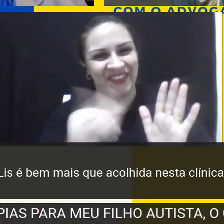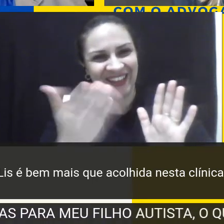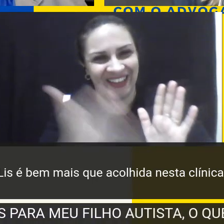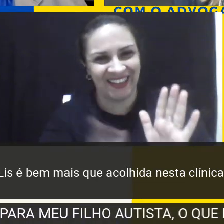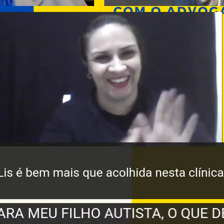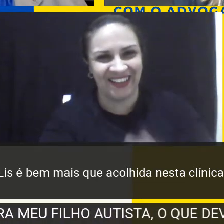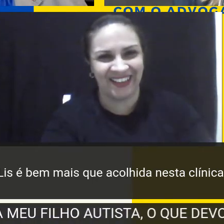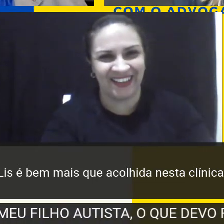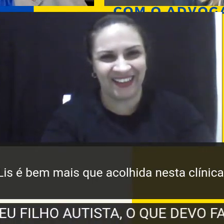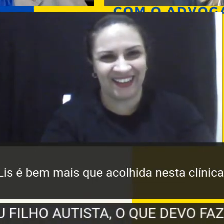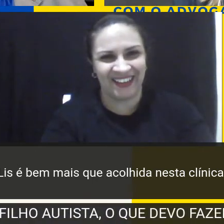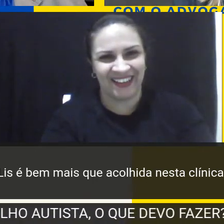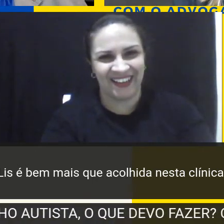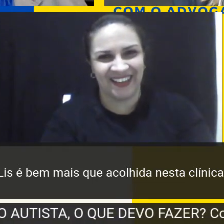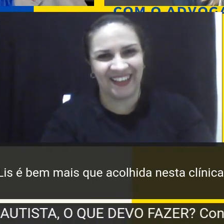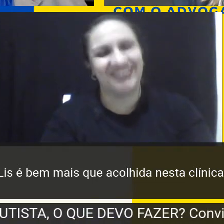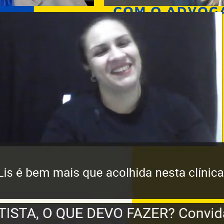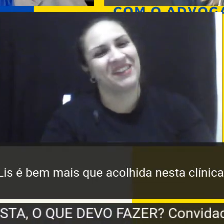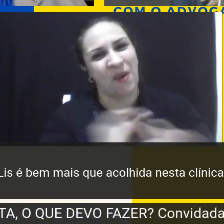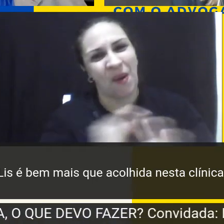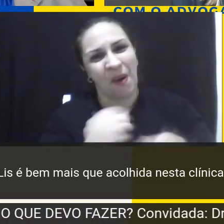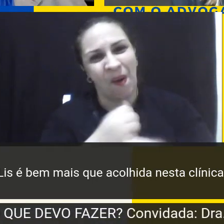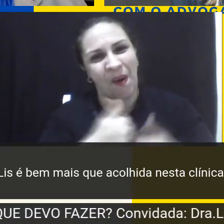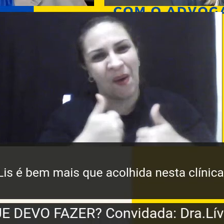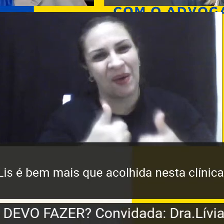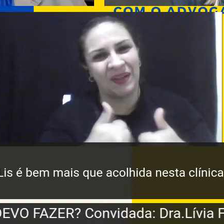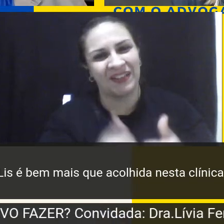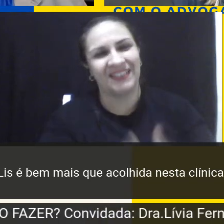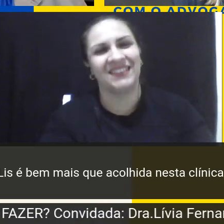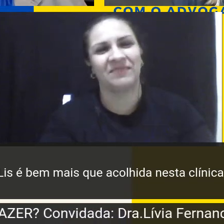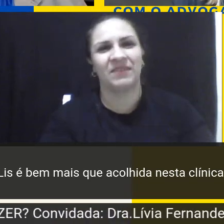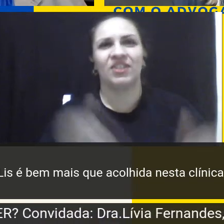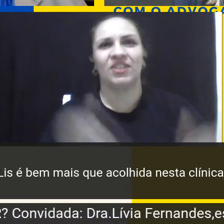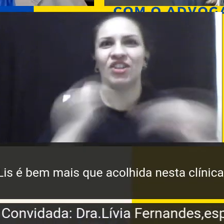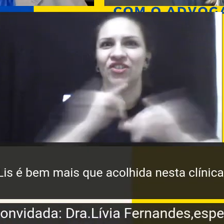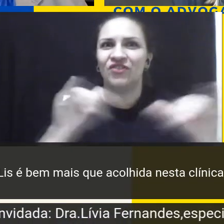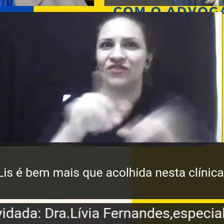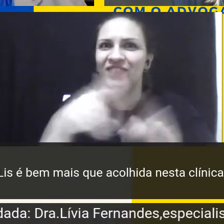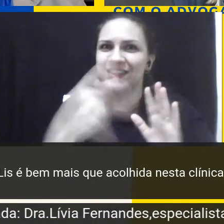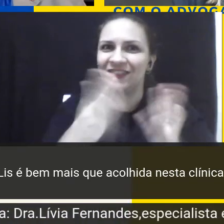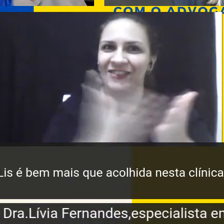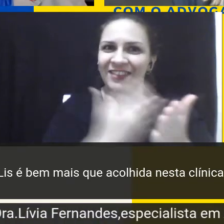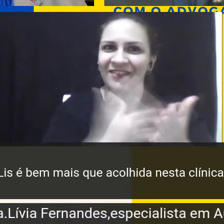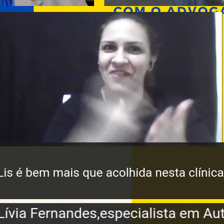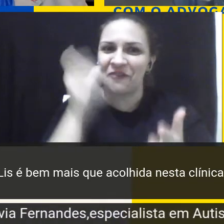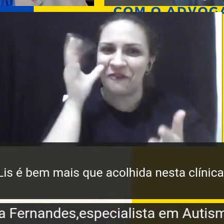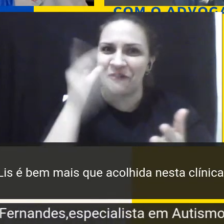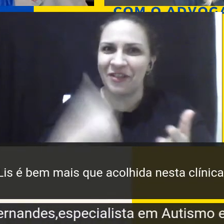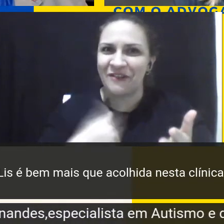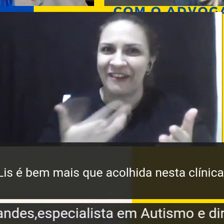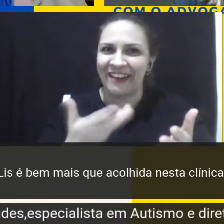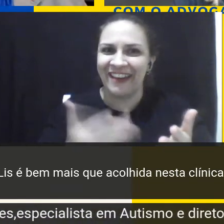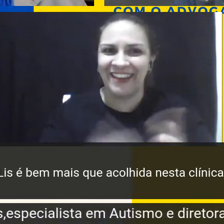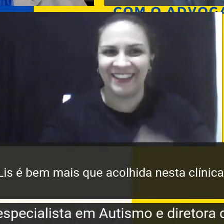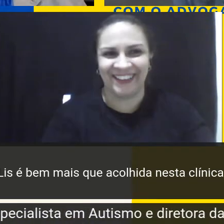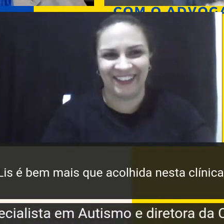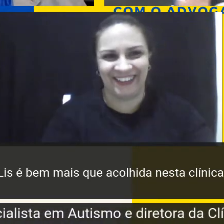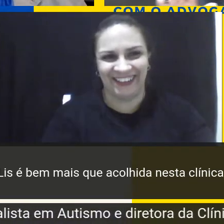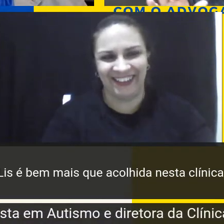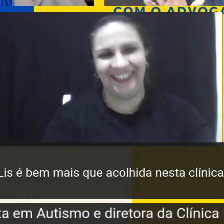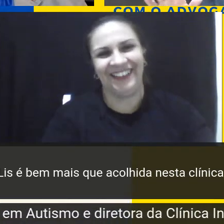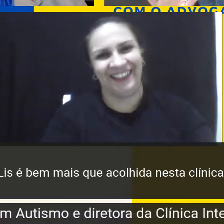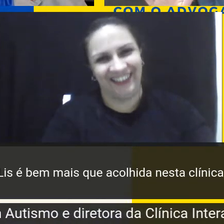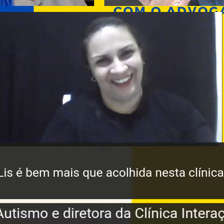Ai, que bom. Eu também. Nós vamos divulgar seu livro. Até eu tô curioso. Ai, olha, eu já